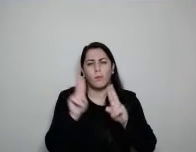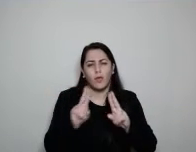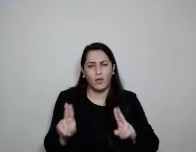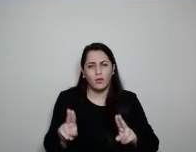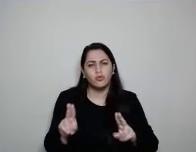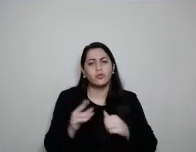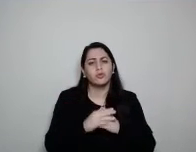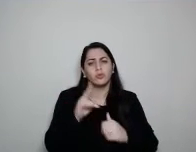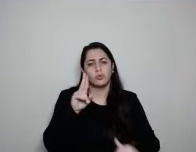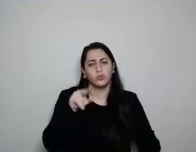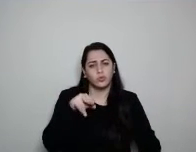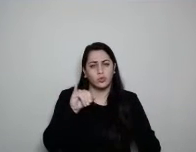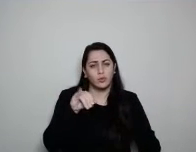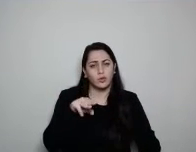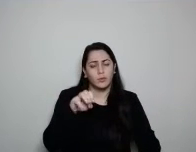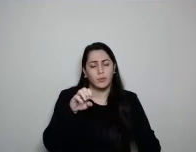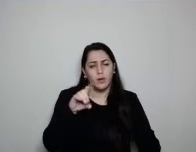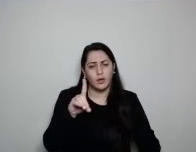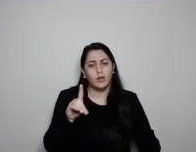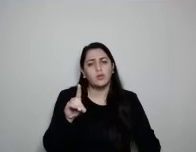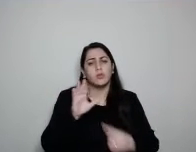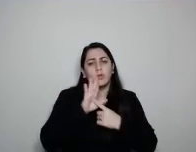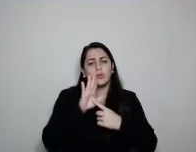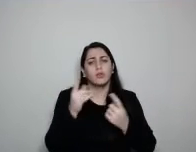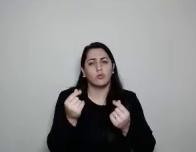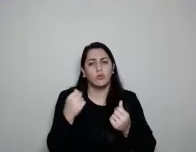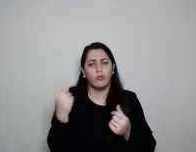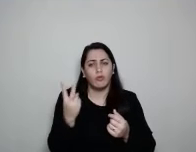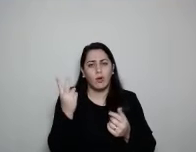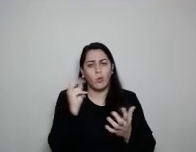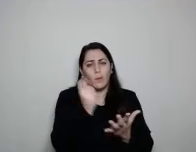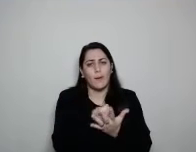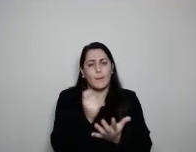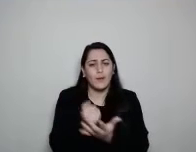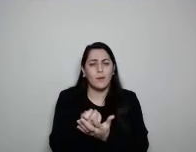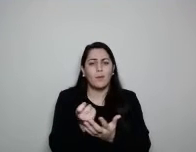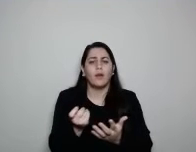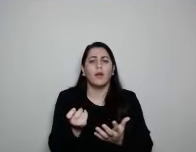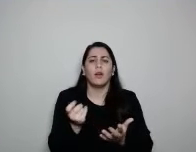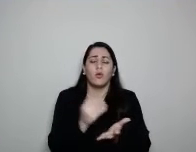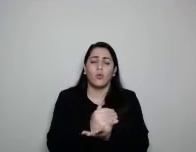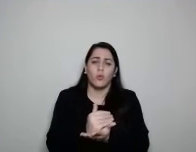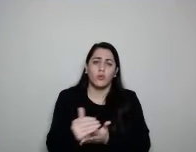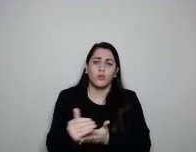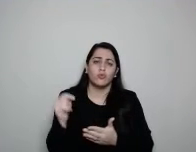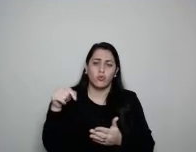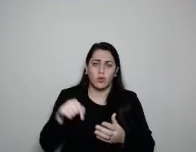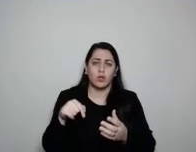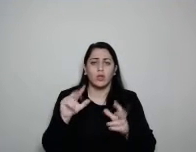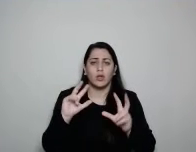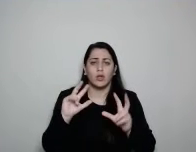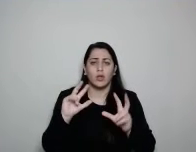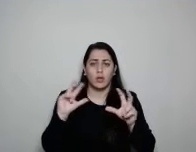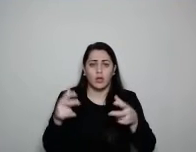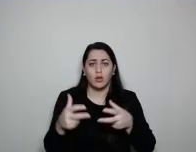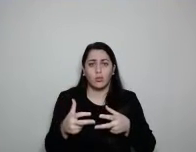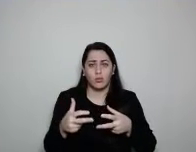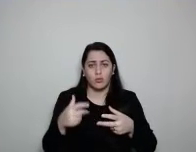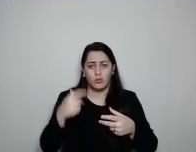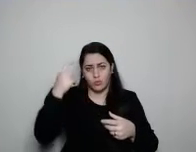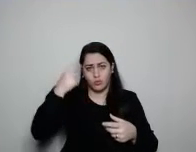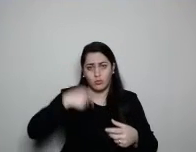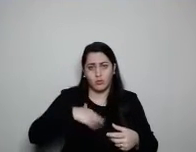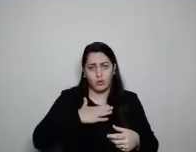expôs os valores que paga as clínicas começou aqui nesta Câmara com a minha pessoa para o Ministério